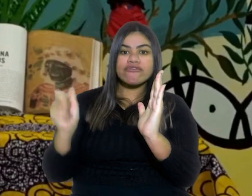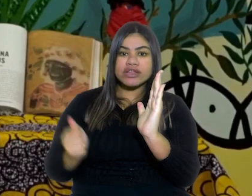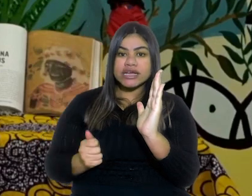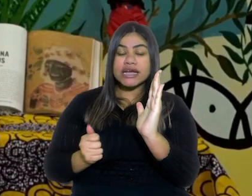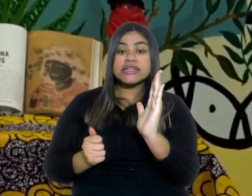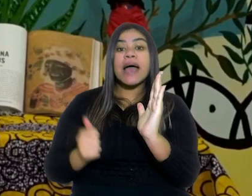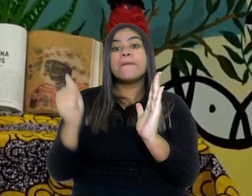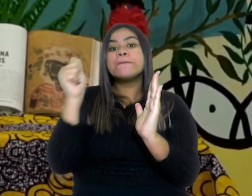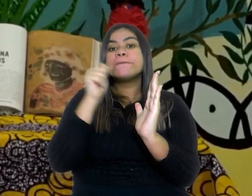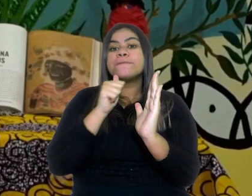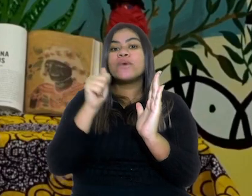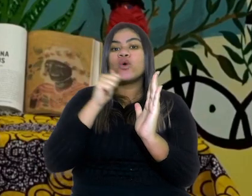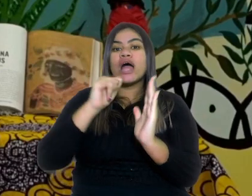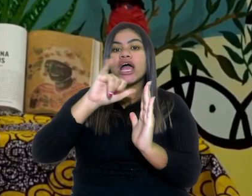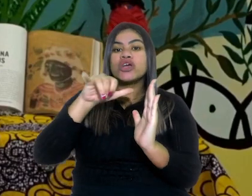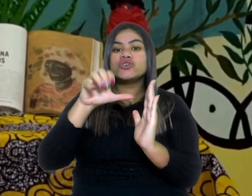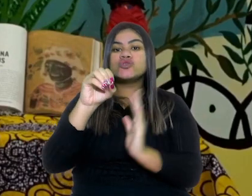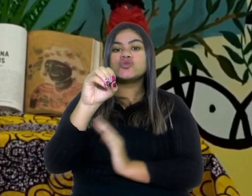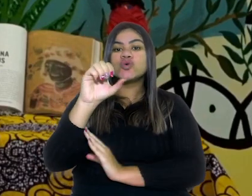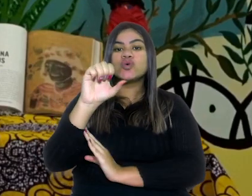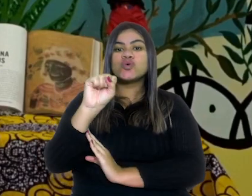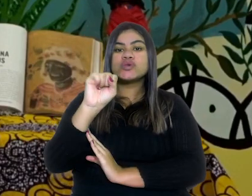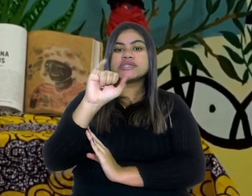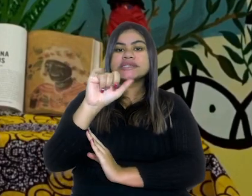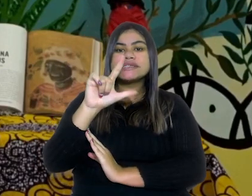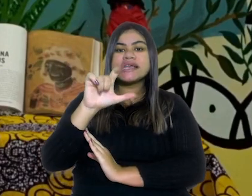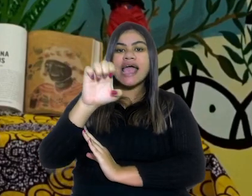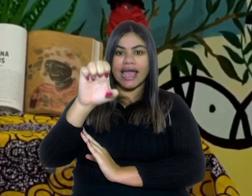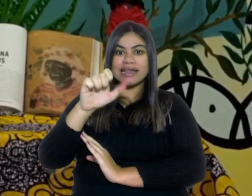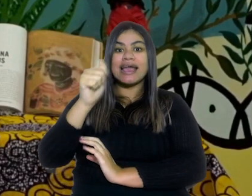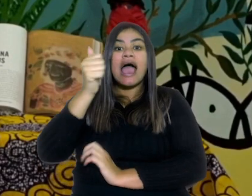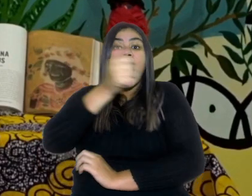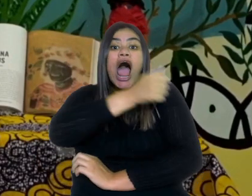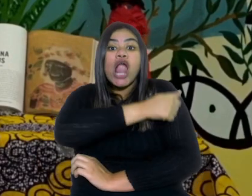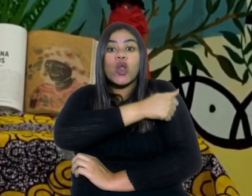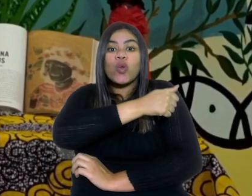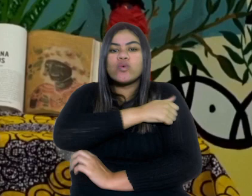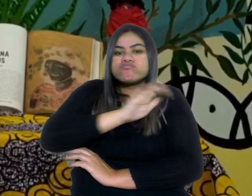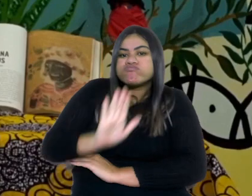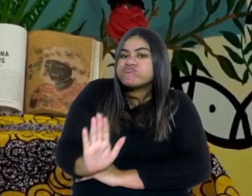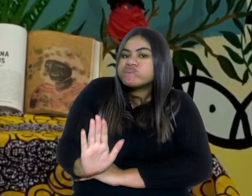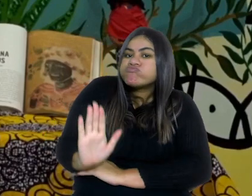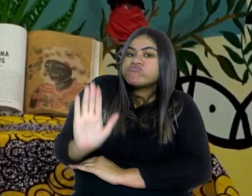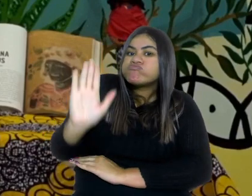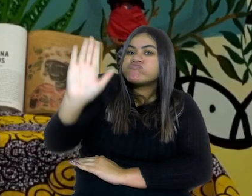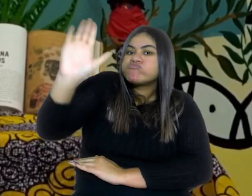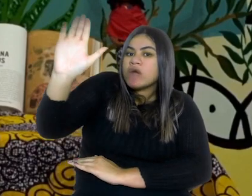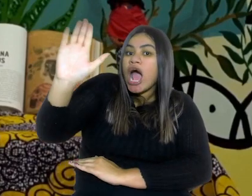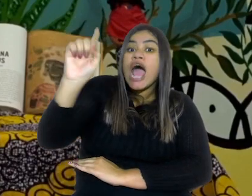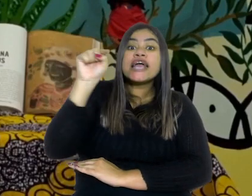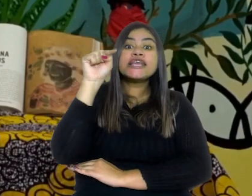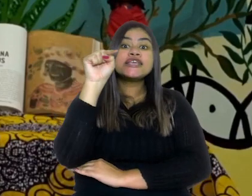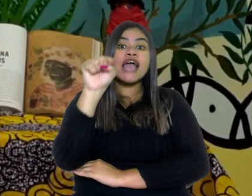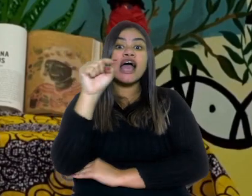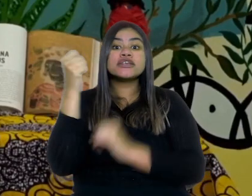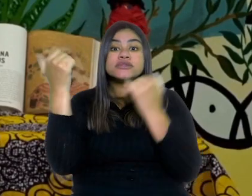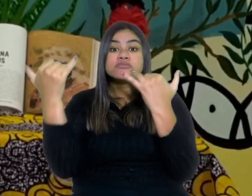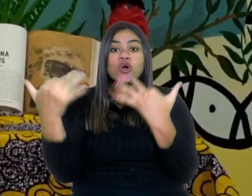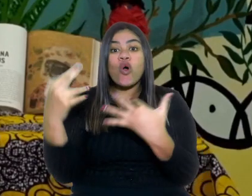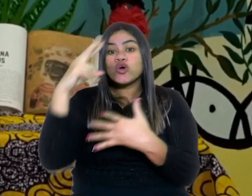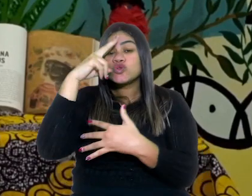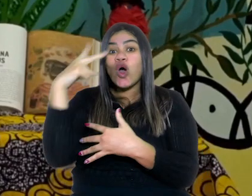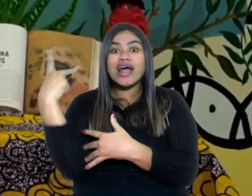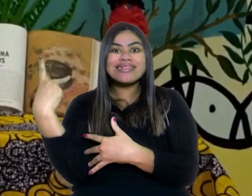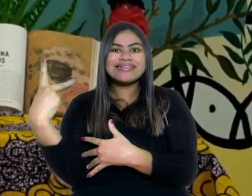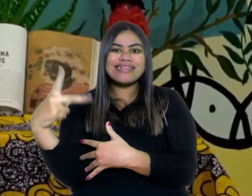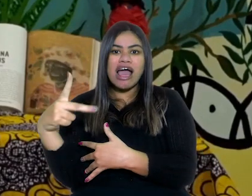aluna, a Josiele, ela levantou o braço e ela